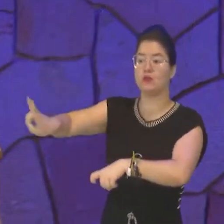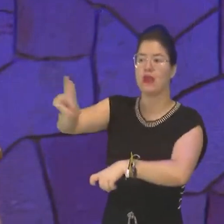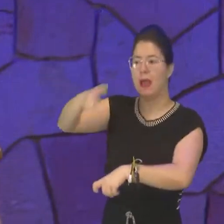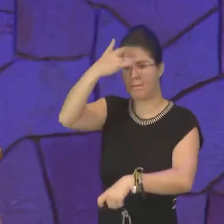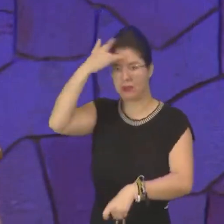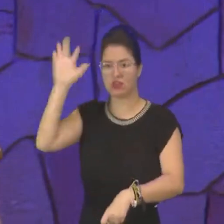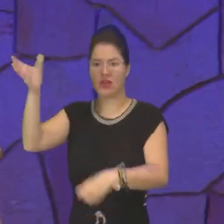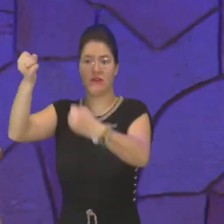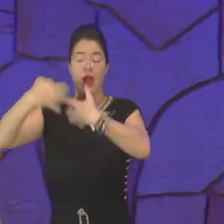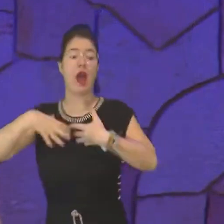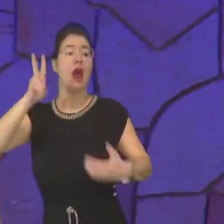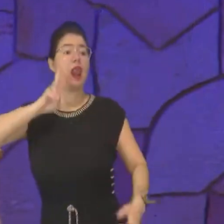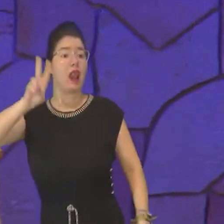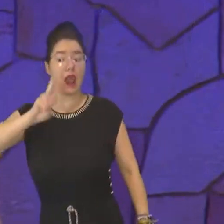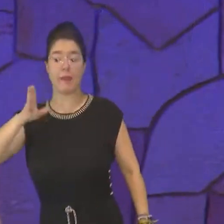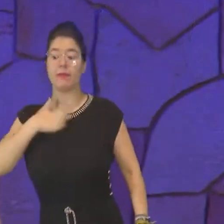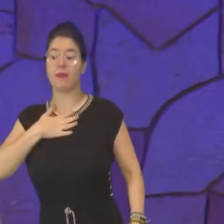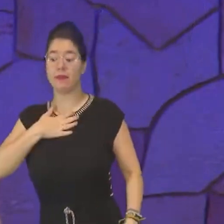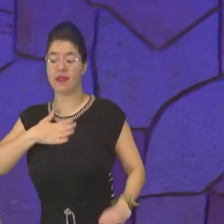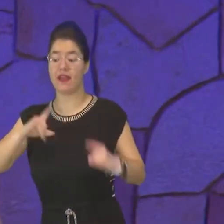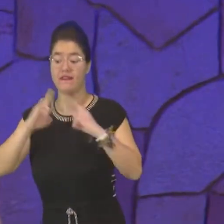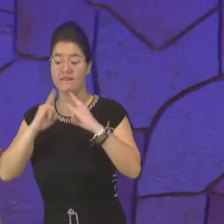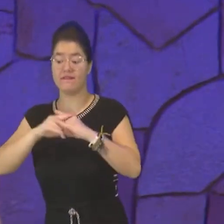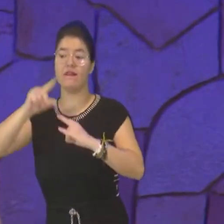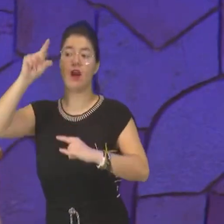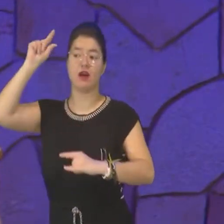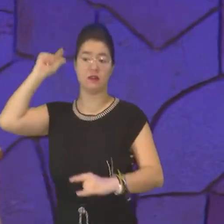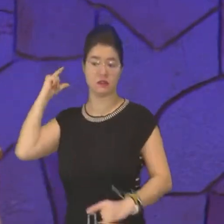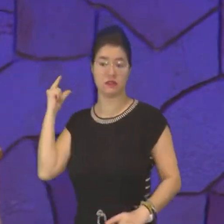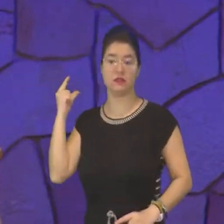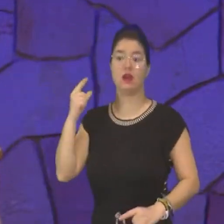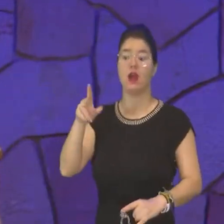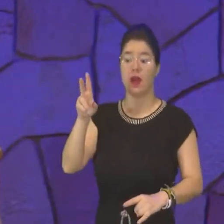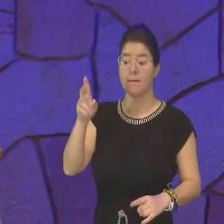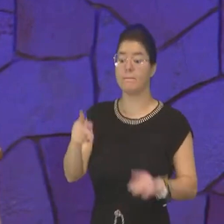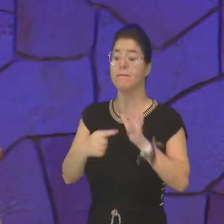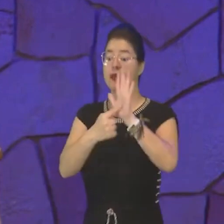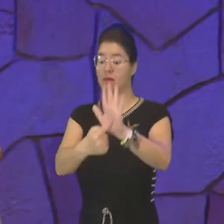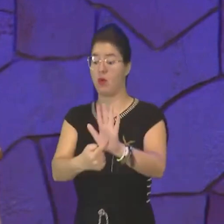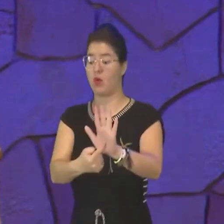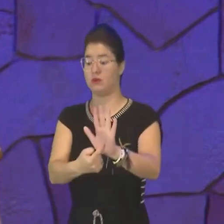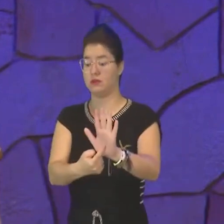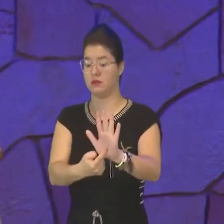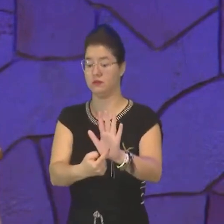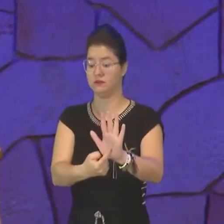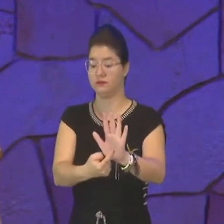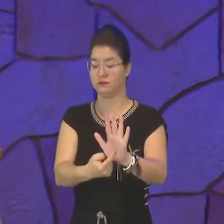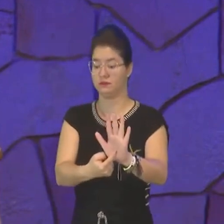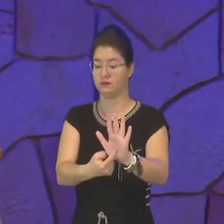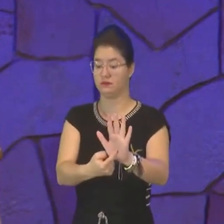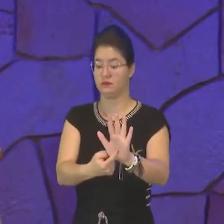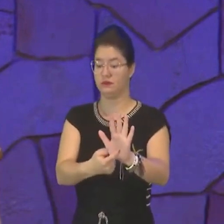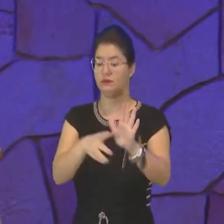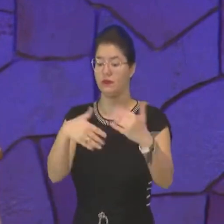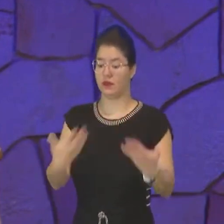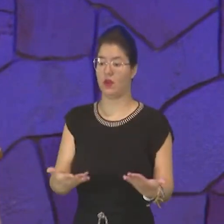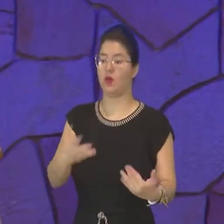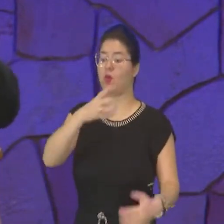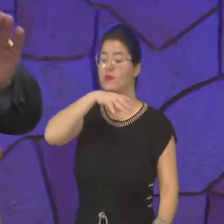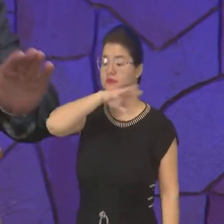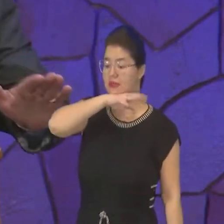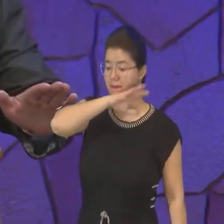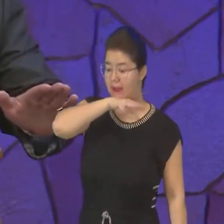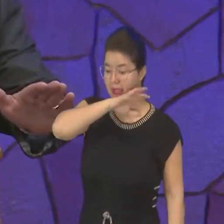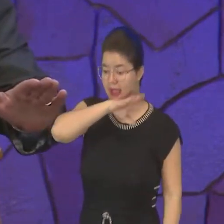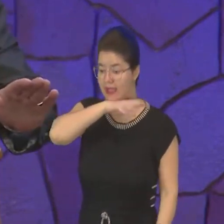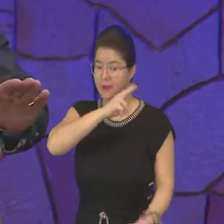Muito comum. Perceba ali o jugo e a canga. Os animais da